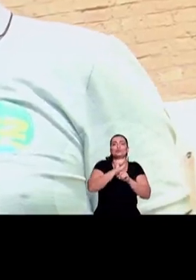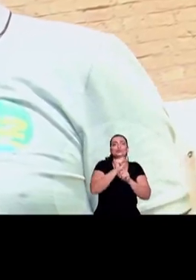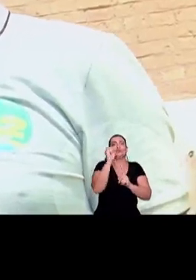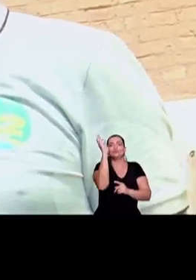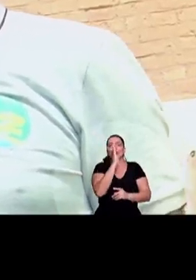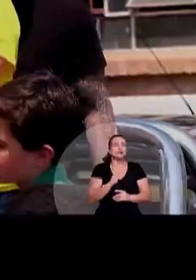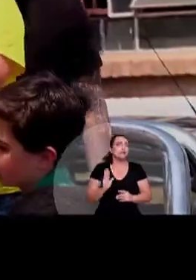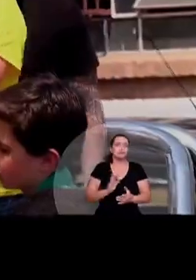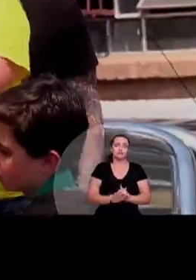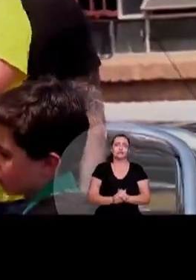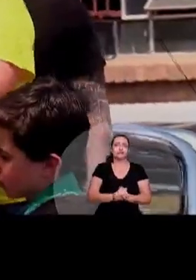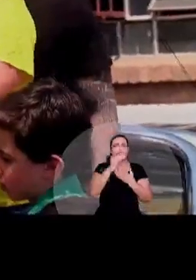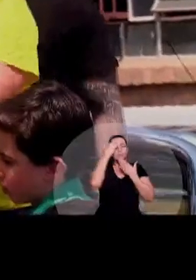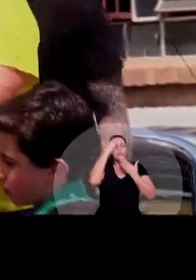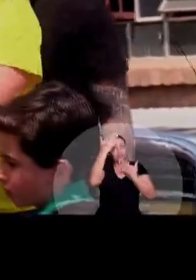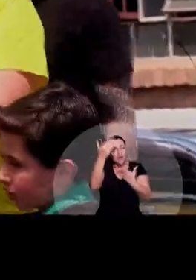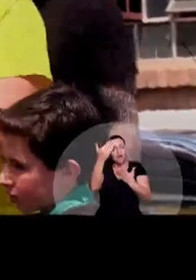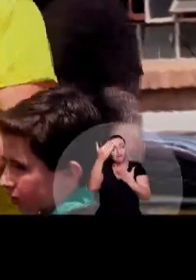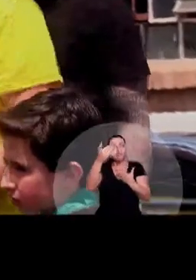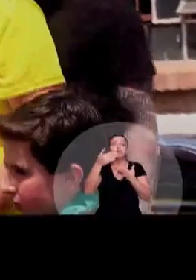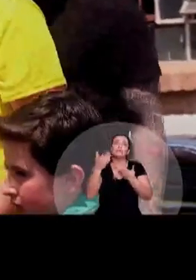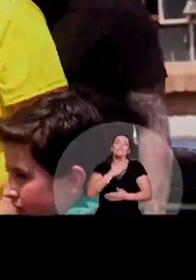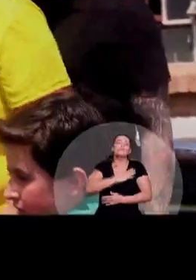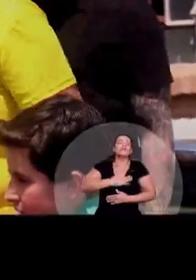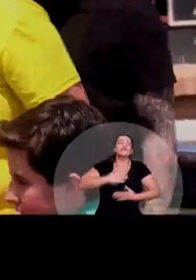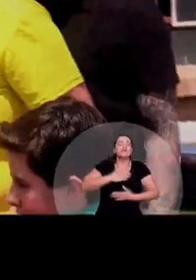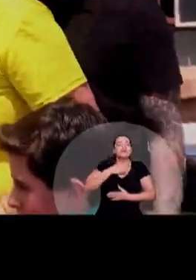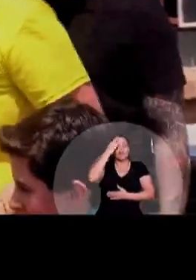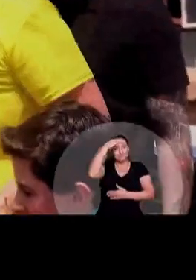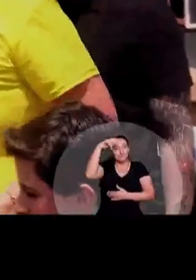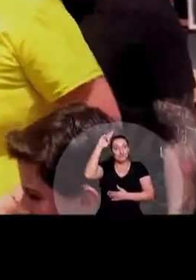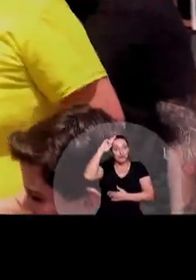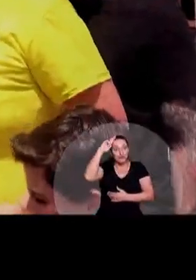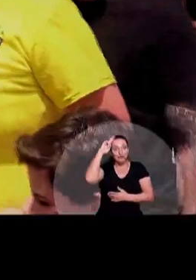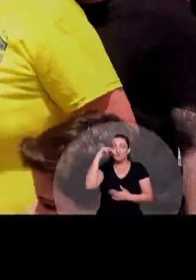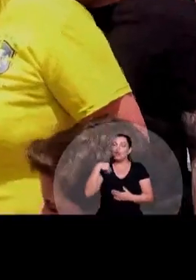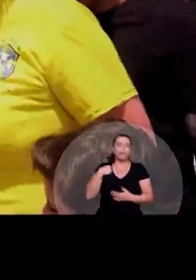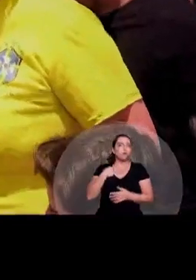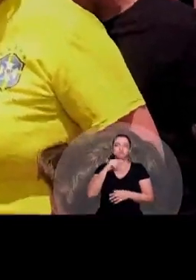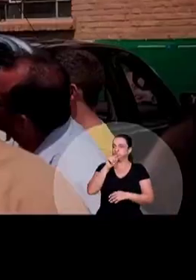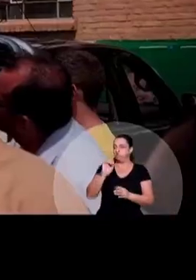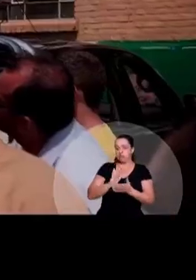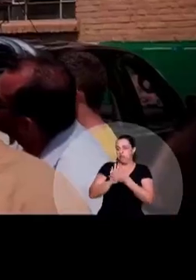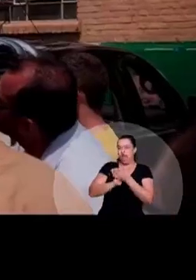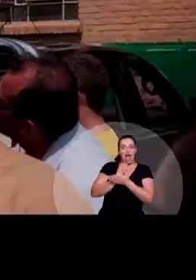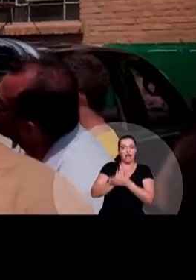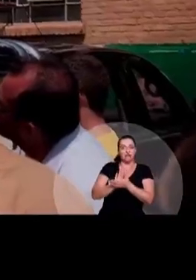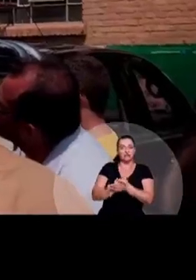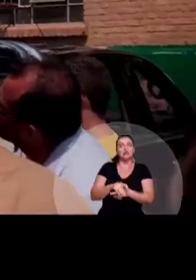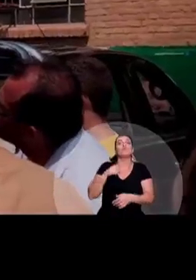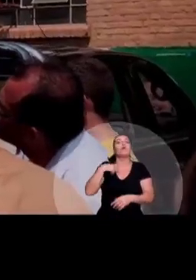Socialista Brasileiro. Gente, muito obrigado a vocês. É um prazer, Marcelo, estar aqui. Eu não coloco a mão em qualquer um. E